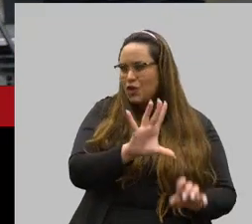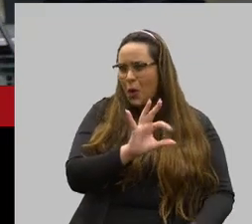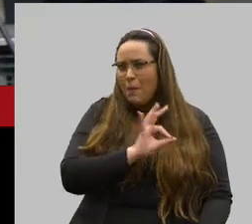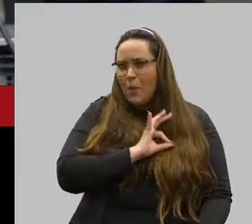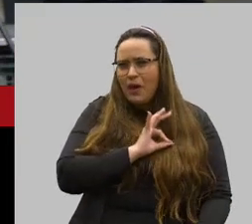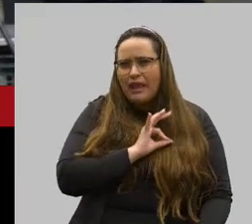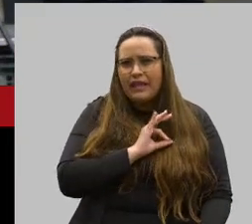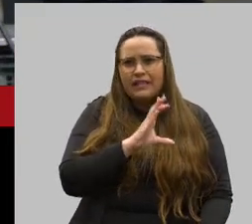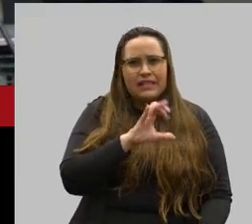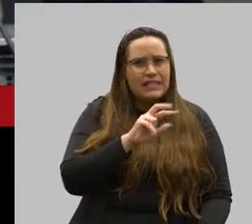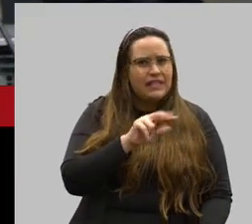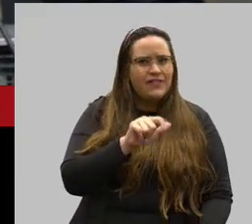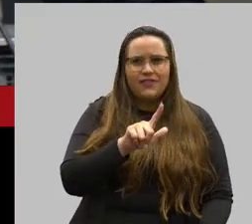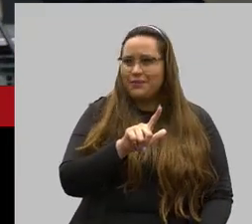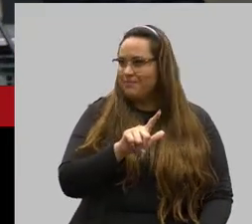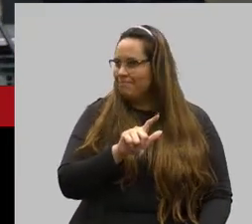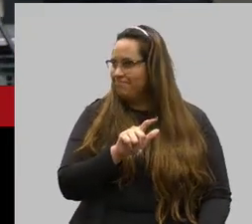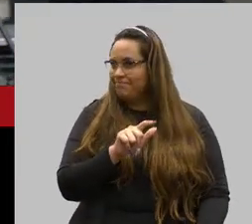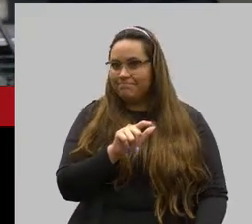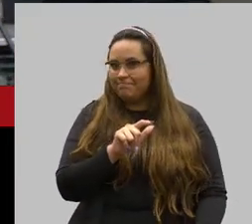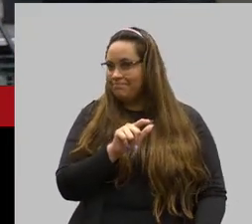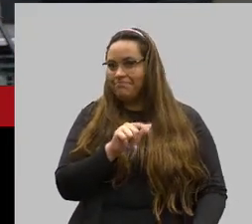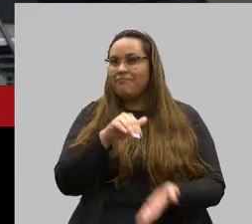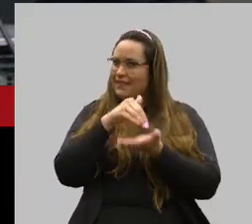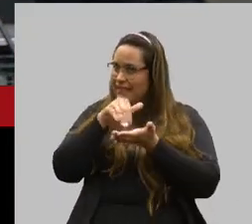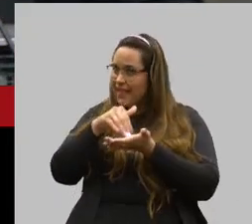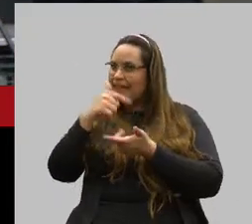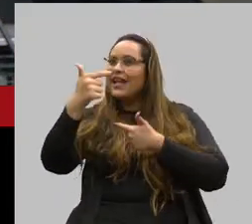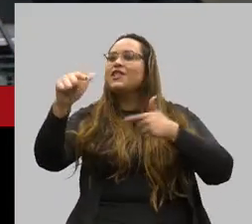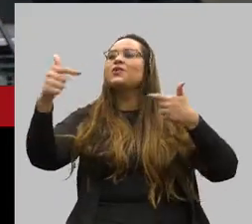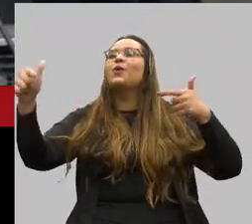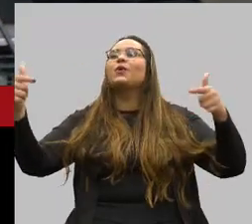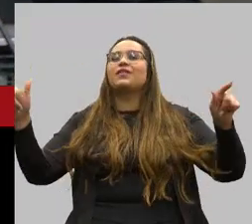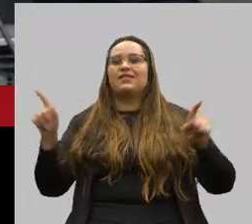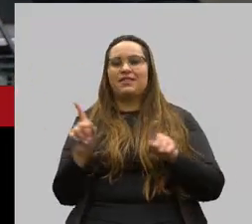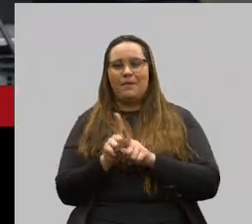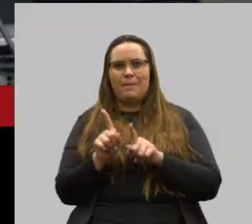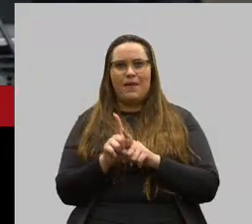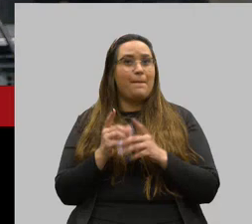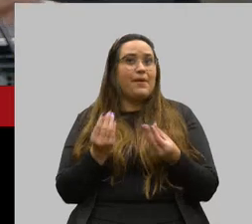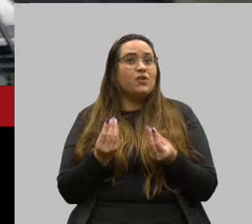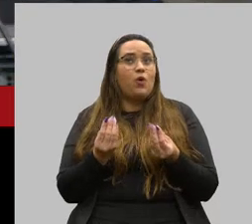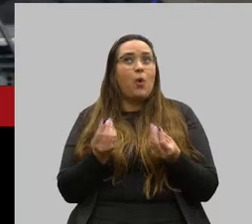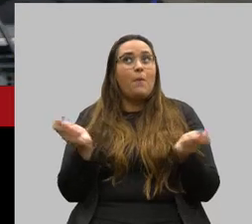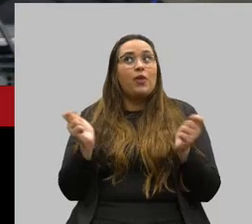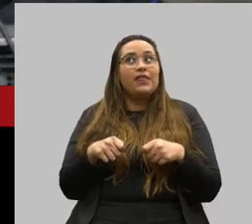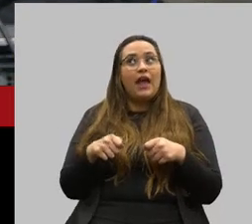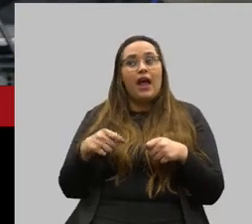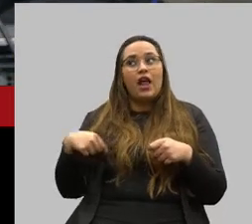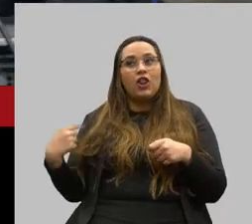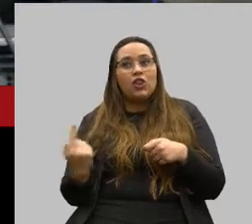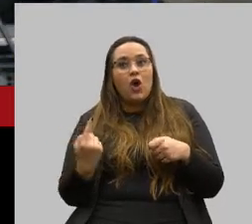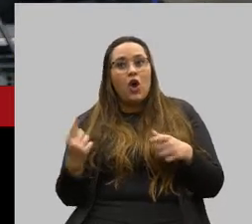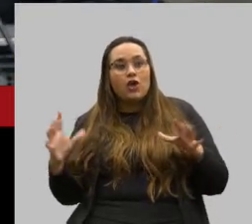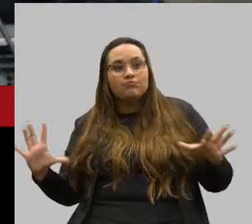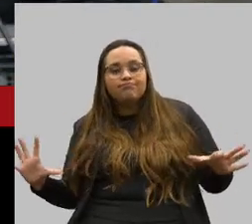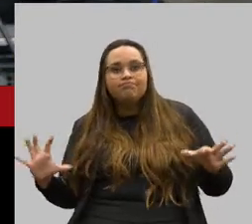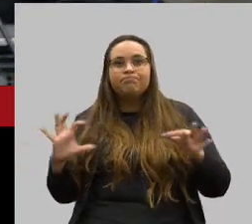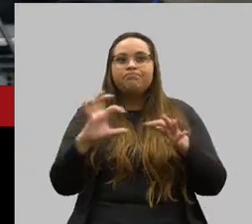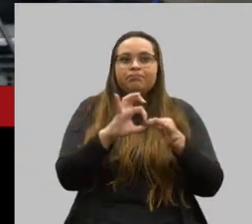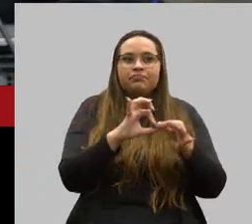civil é de outras secretarias é de outras áreas O que que a gente pode fazer junto Polícia Civil